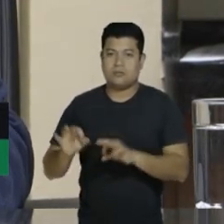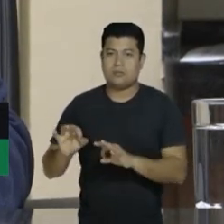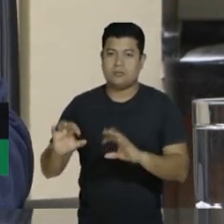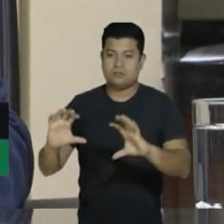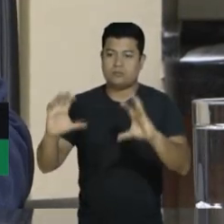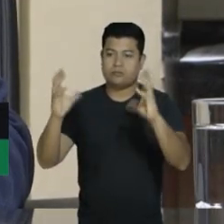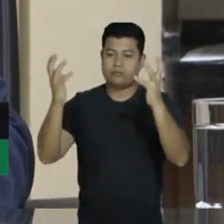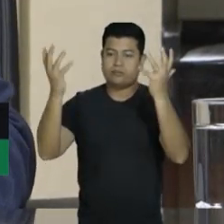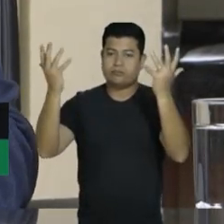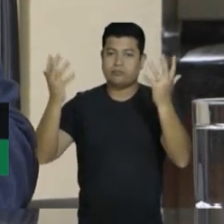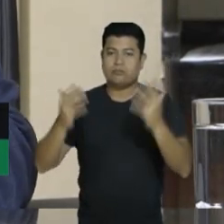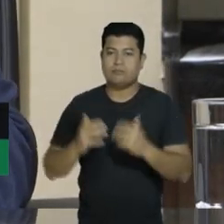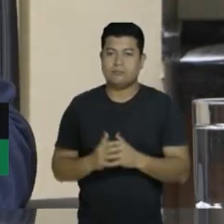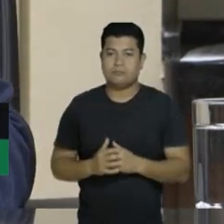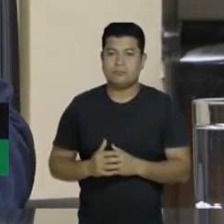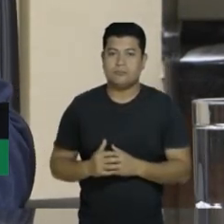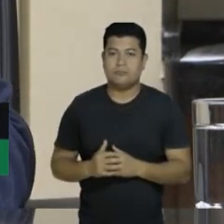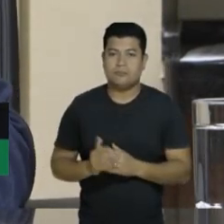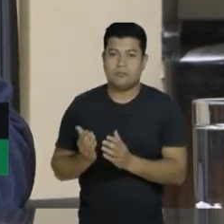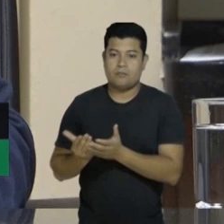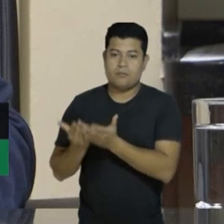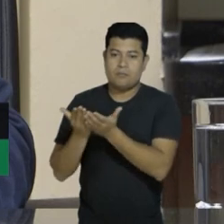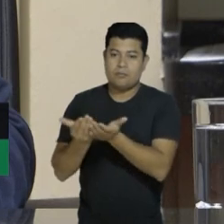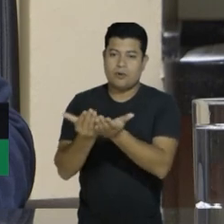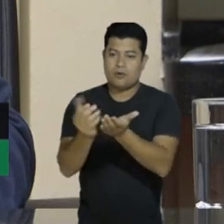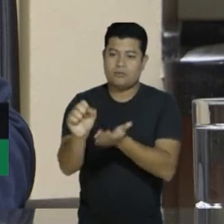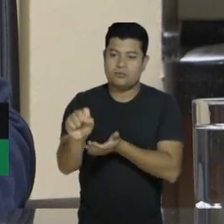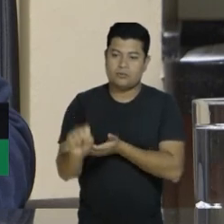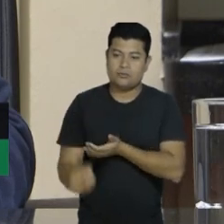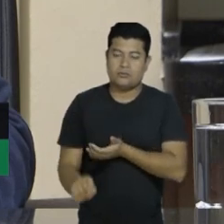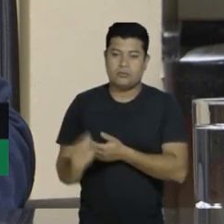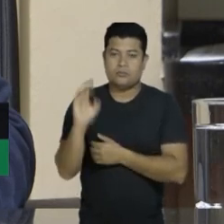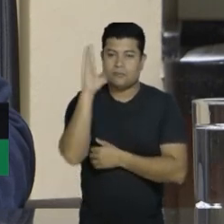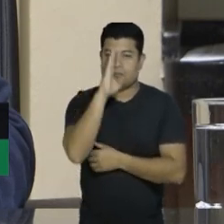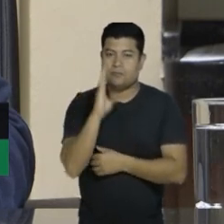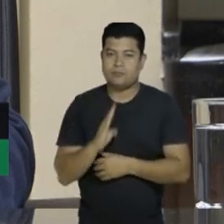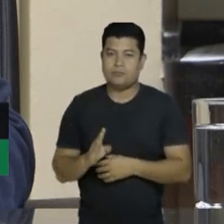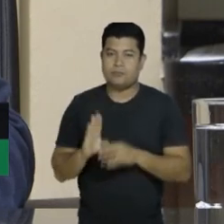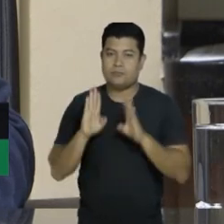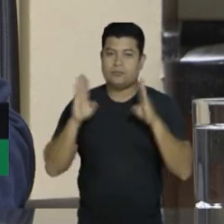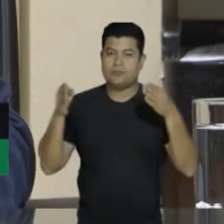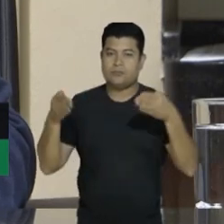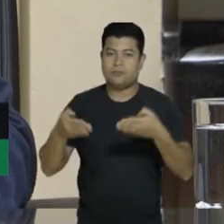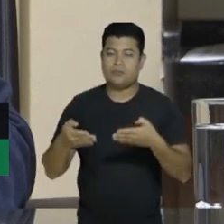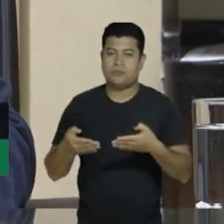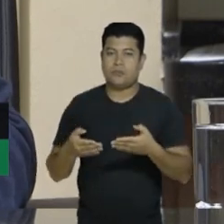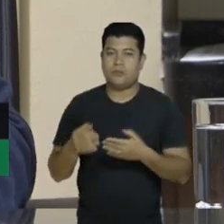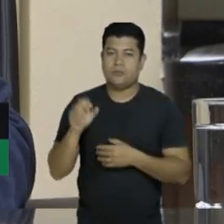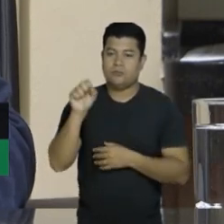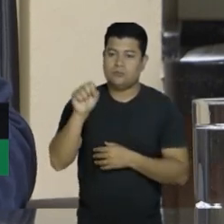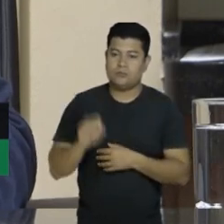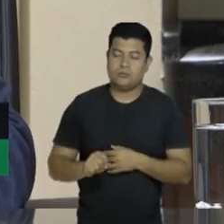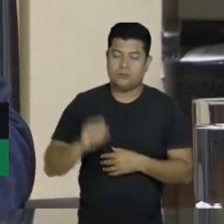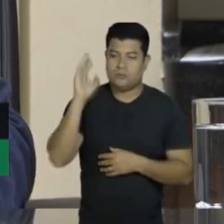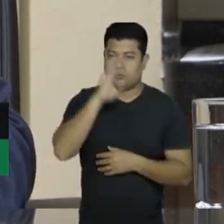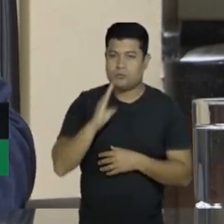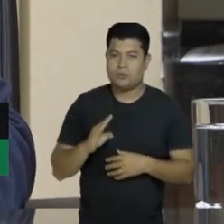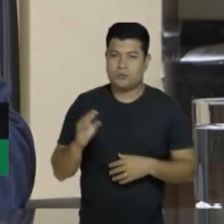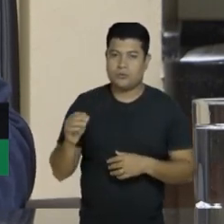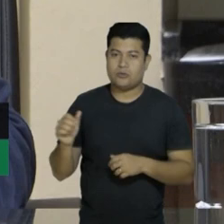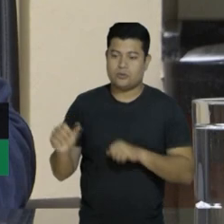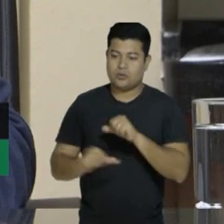evento Marítimo Sul-Brasil, Fórum Sul-Brasileiro de Inovação no